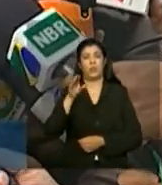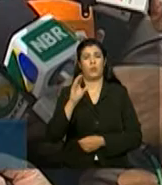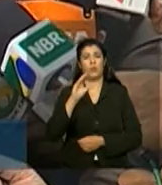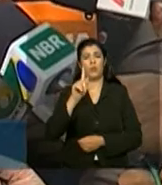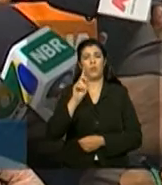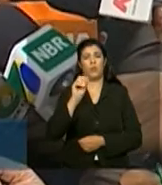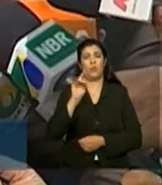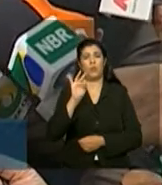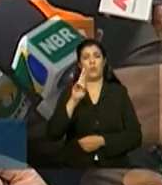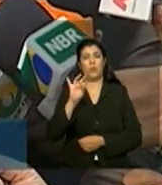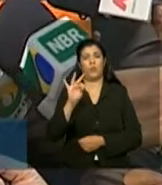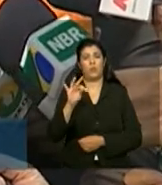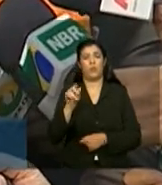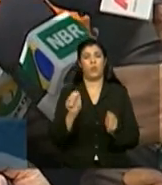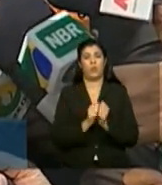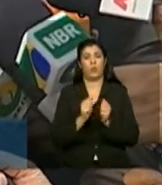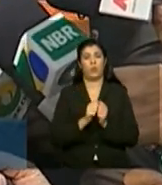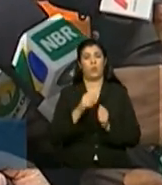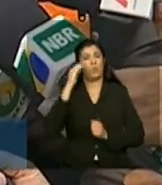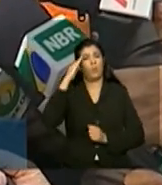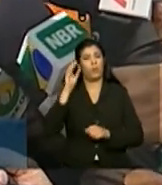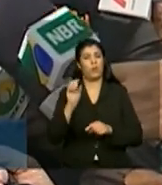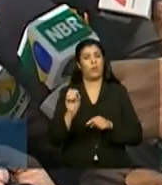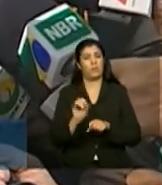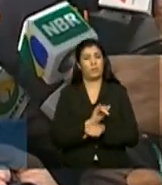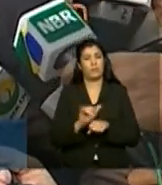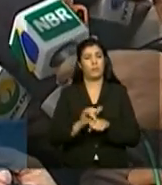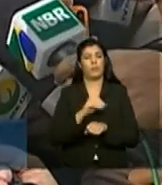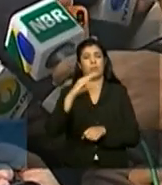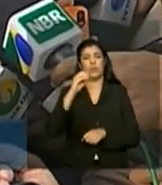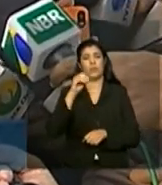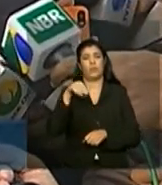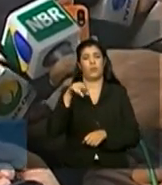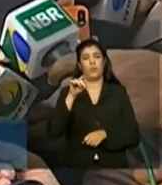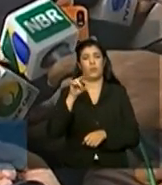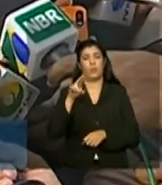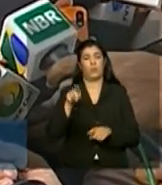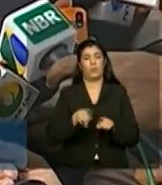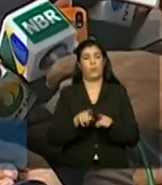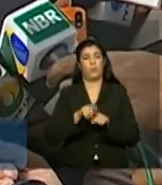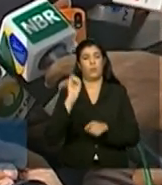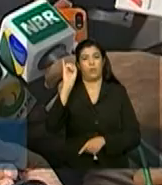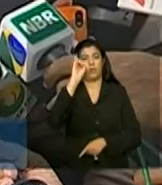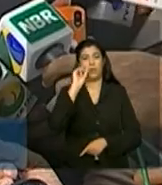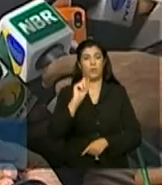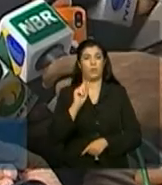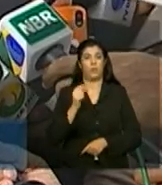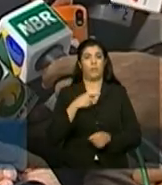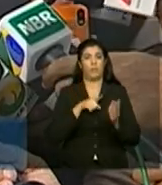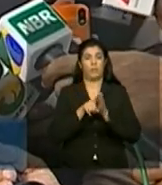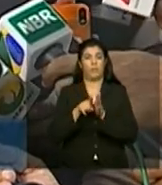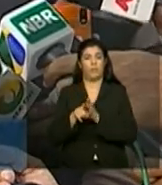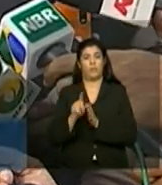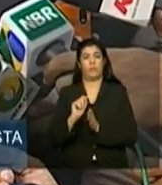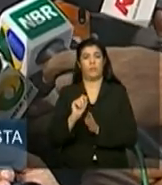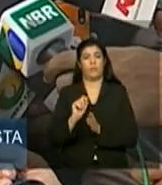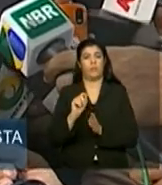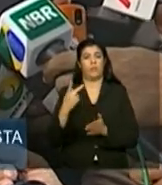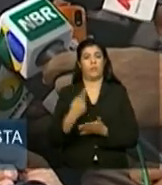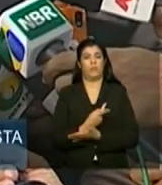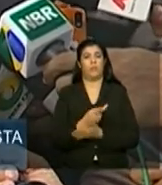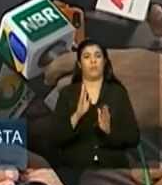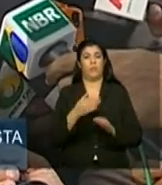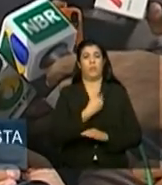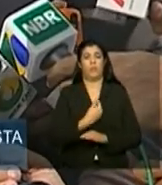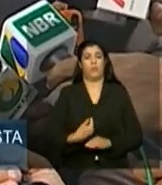Condor. Há suspeitas, né, de relação e é por isso que é muito importante que as investigações que o